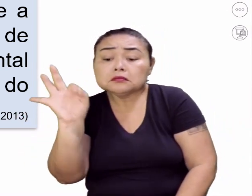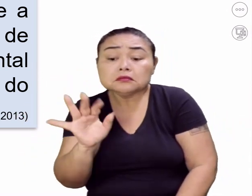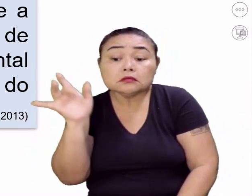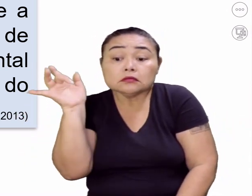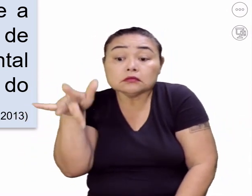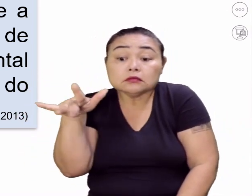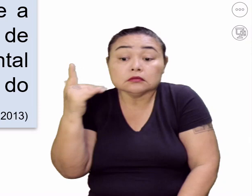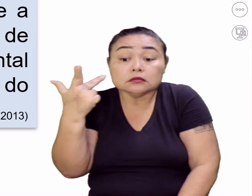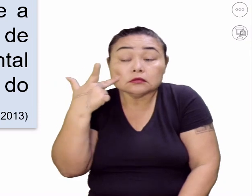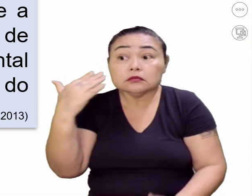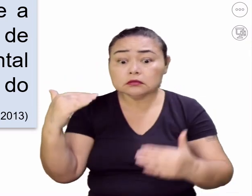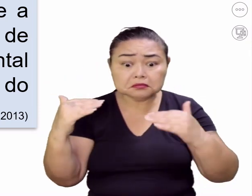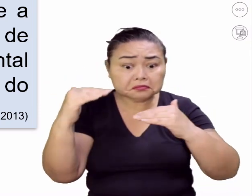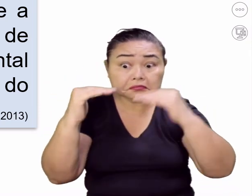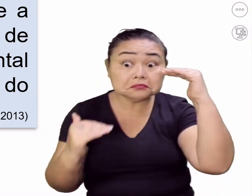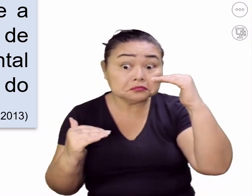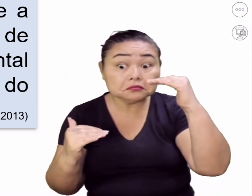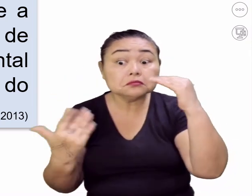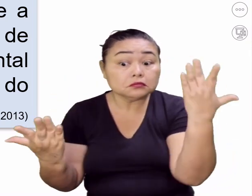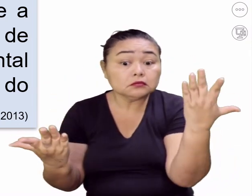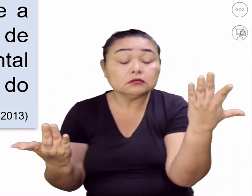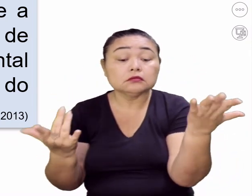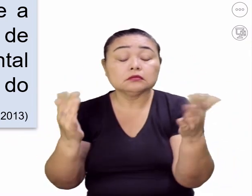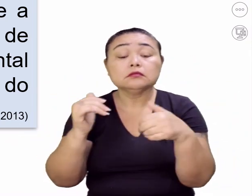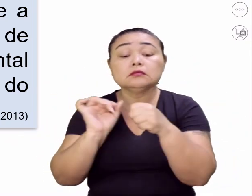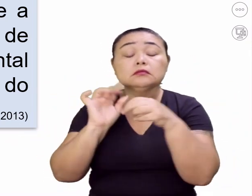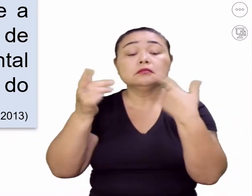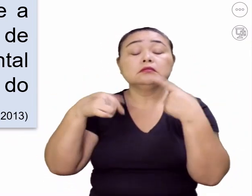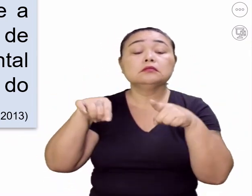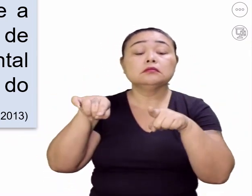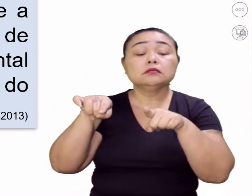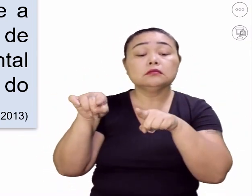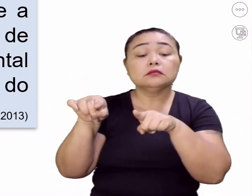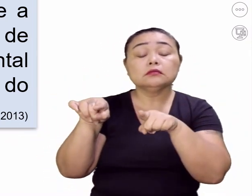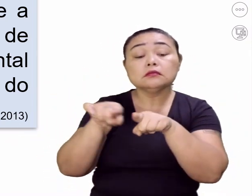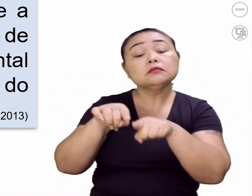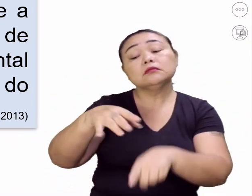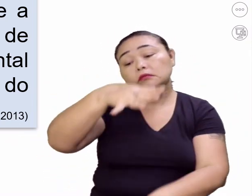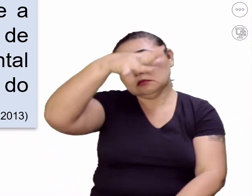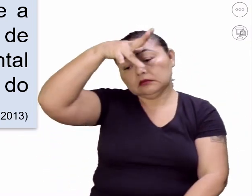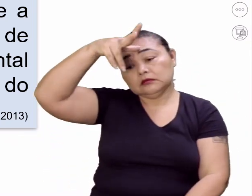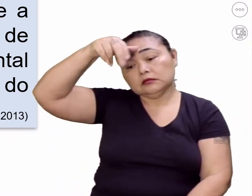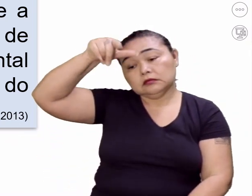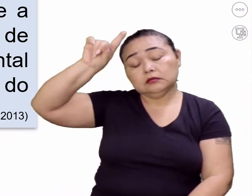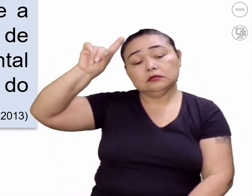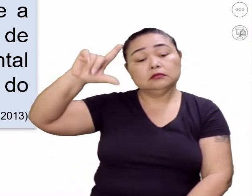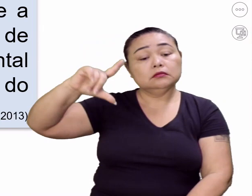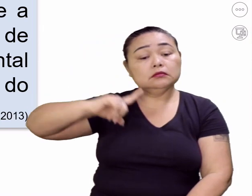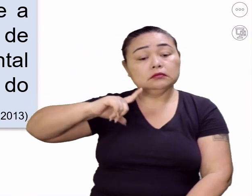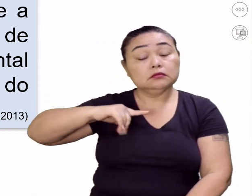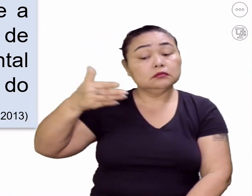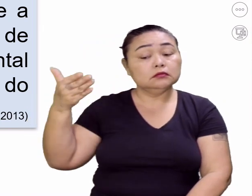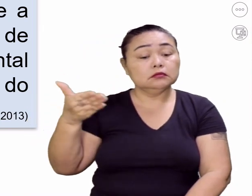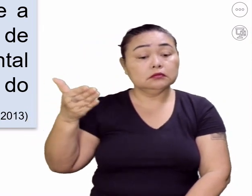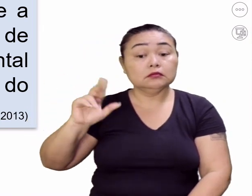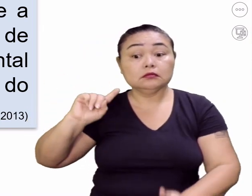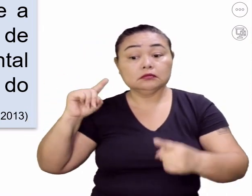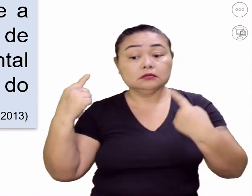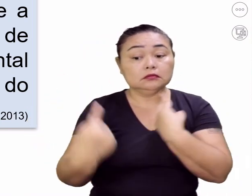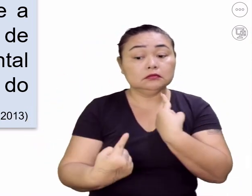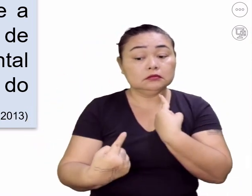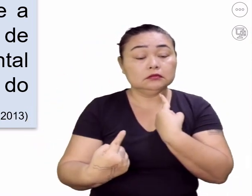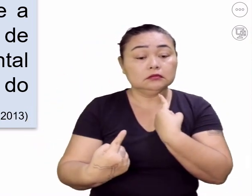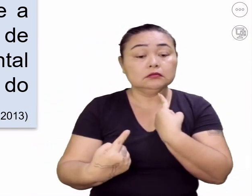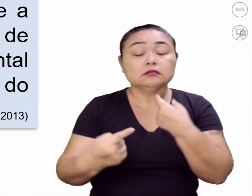né? Desproporcional, né, professor Jorge? Uhum. Da mesma forma, na Amazônia, a gente tem aí o quê? Agora, o contrário.